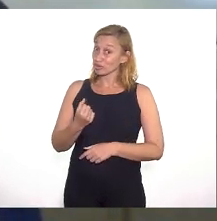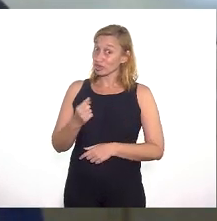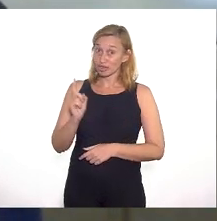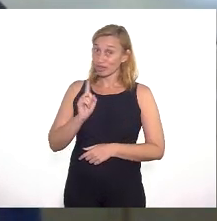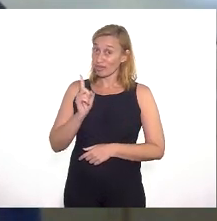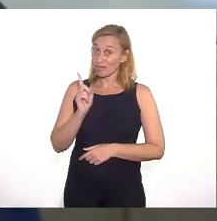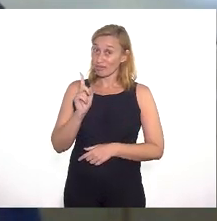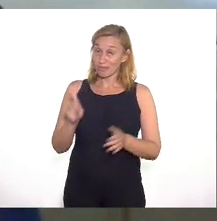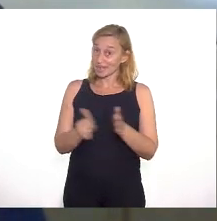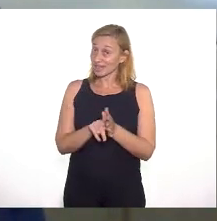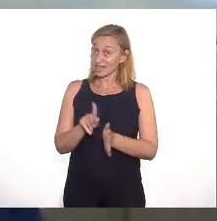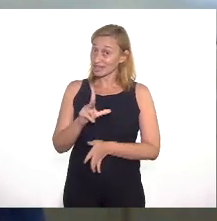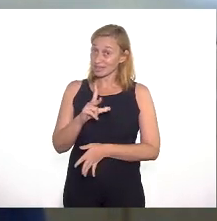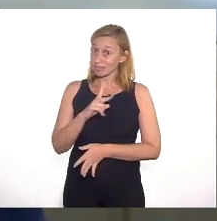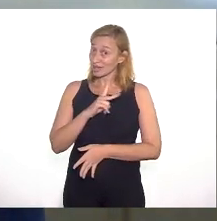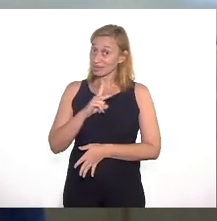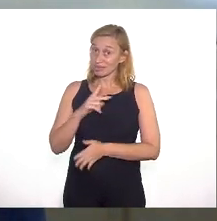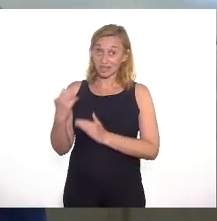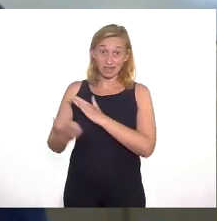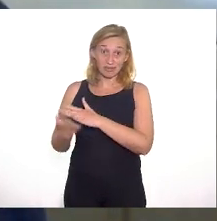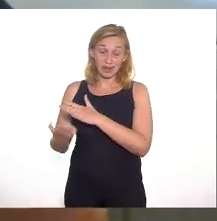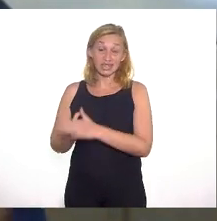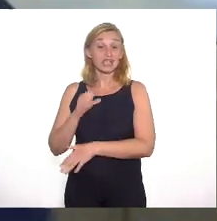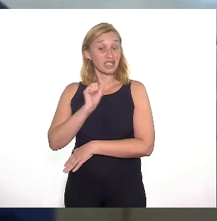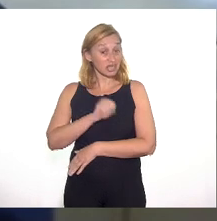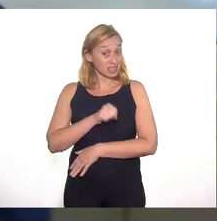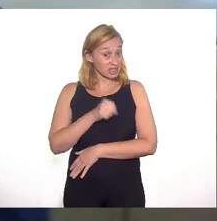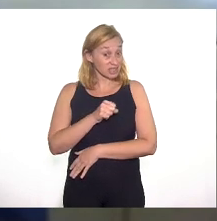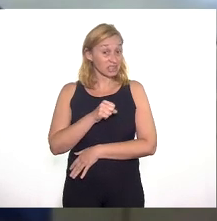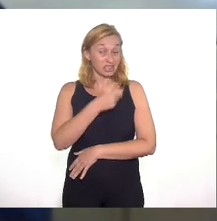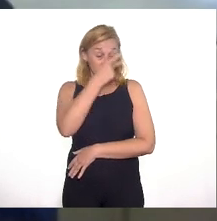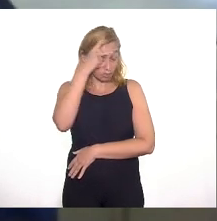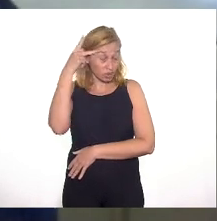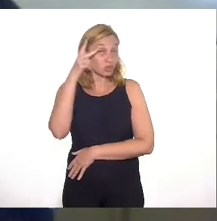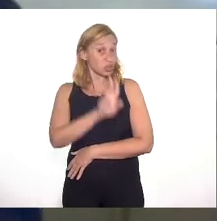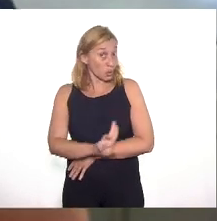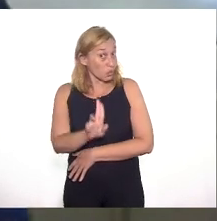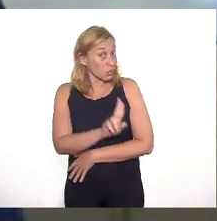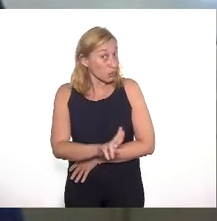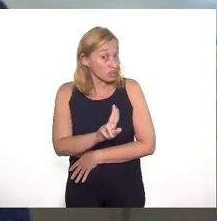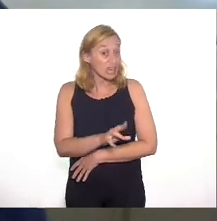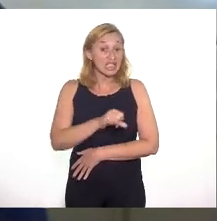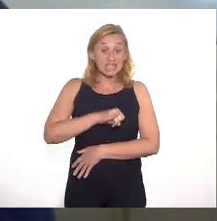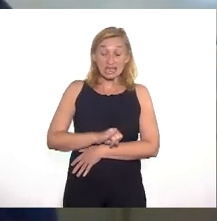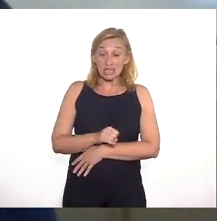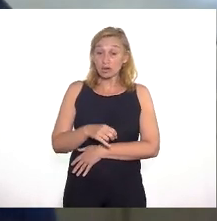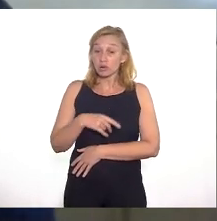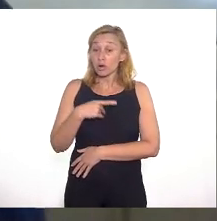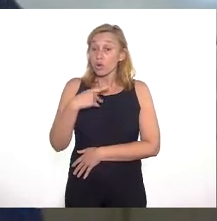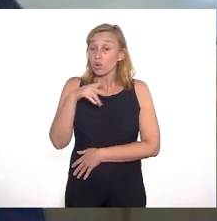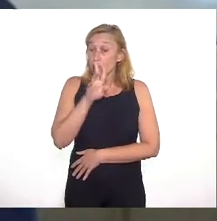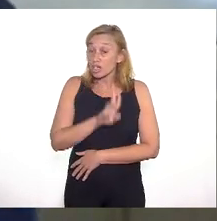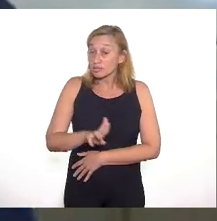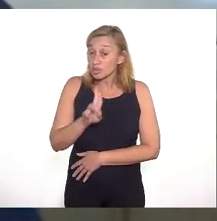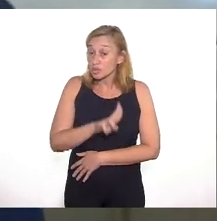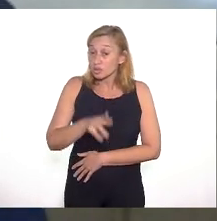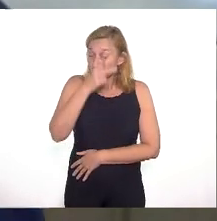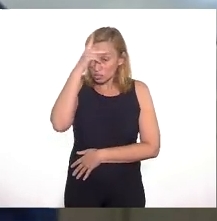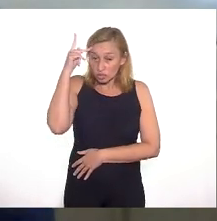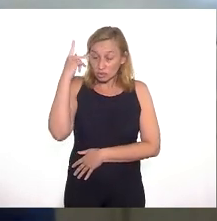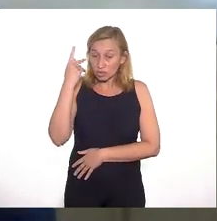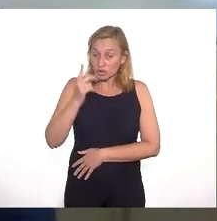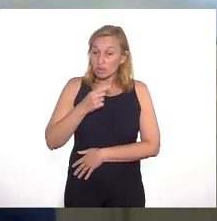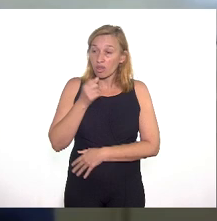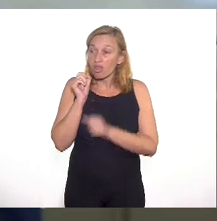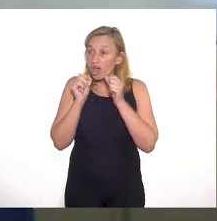é exatamente dos usuários. E se os usuários não reclamarem, quem tem que gerir é o